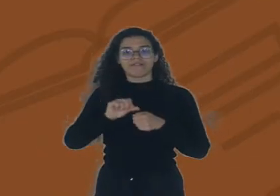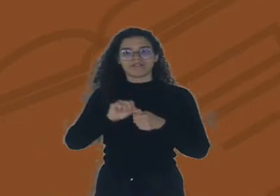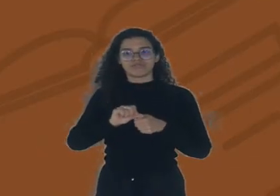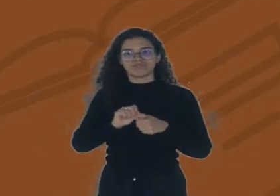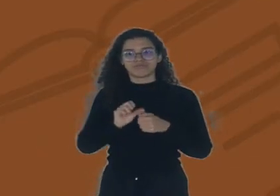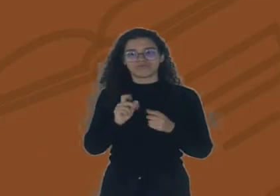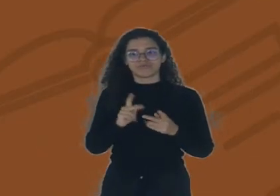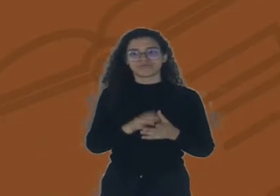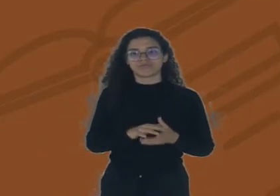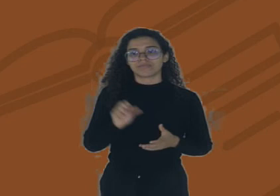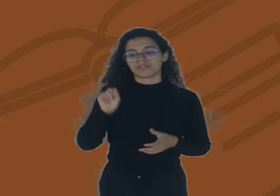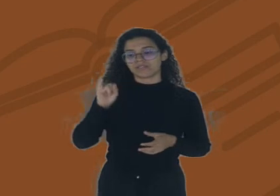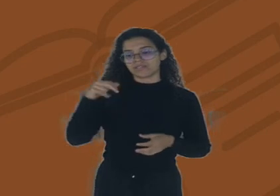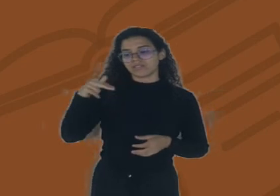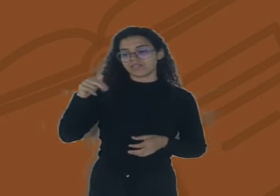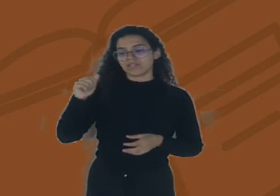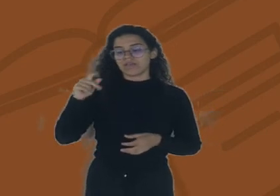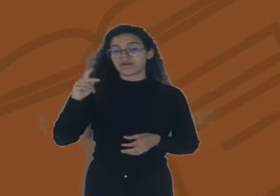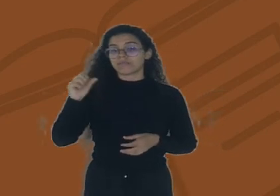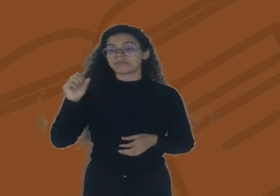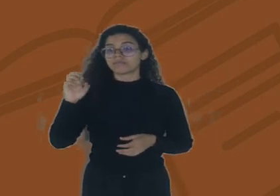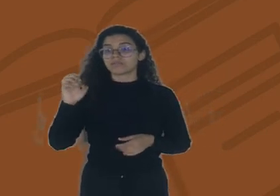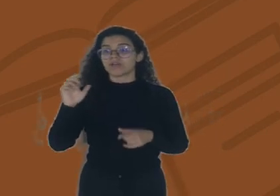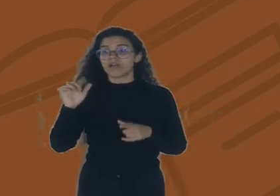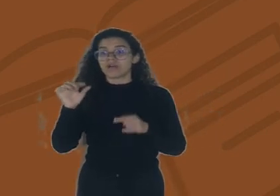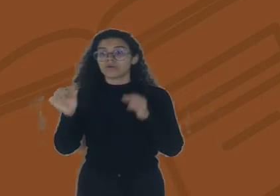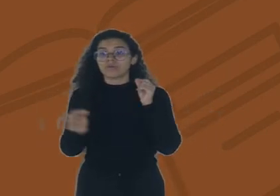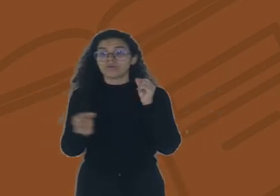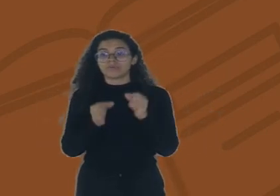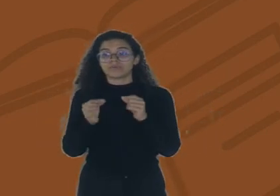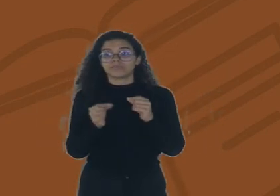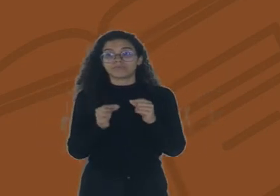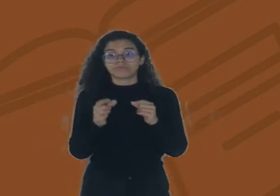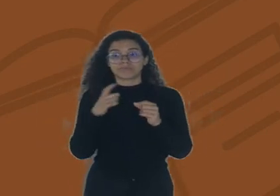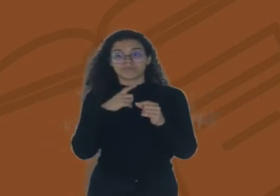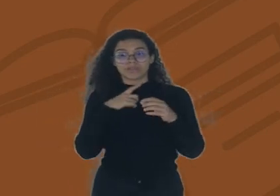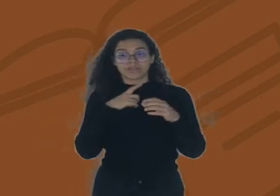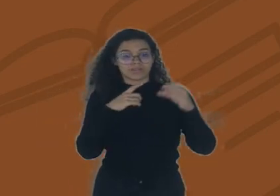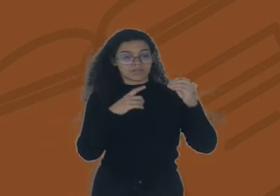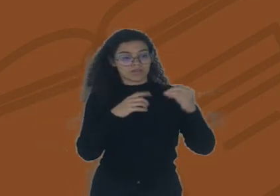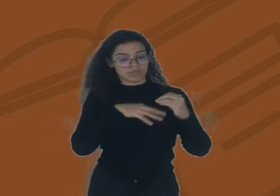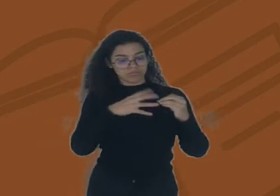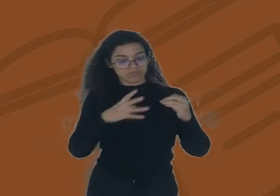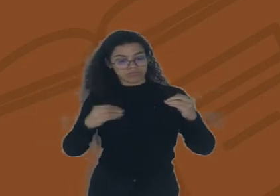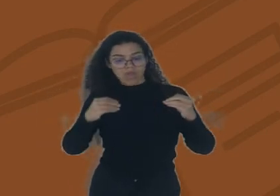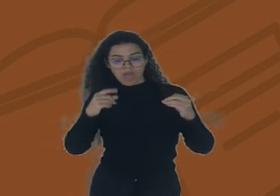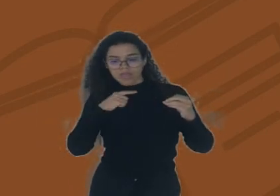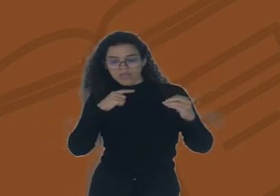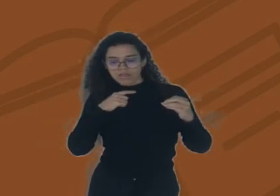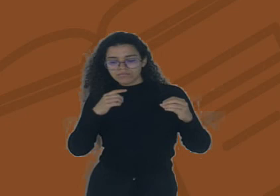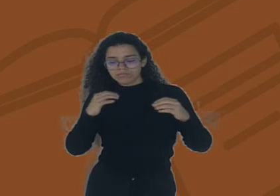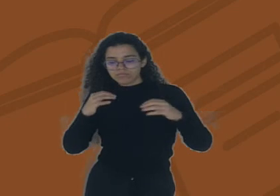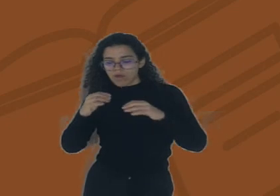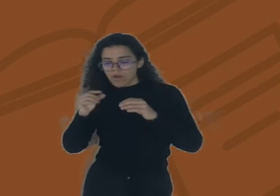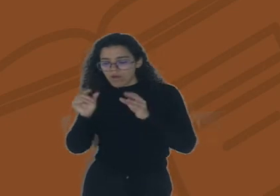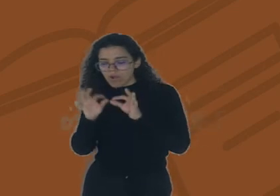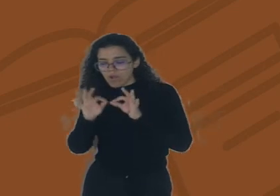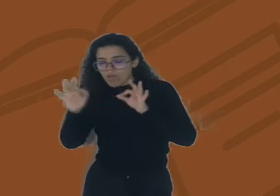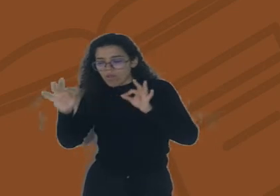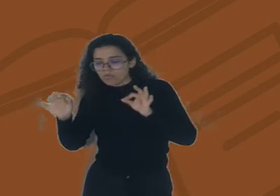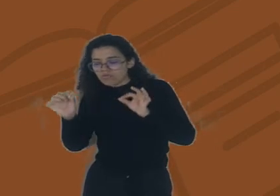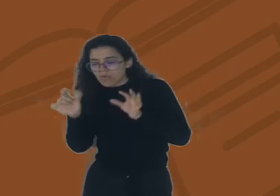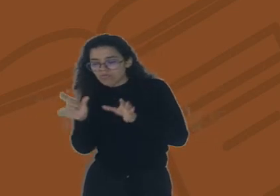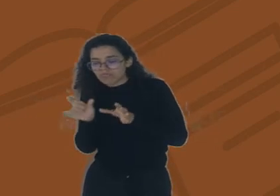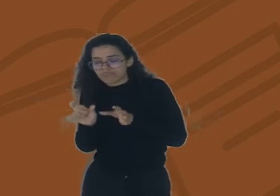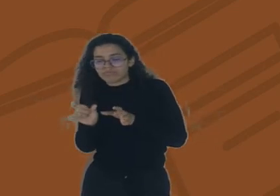mais são do que espaços que existem entre uma estrutura e outra. Tá certo? Muito bem, professor.